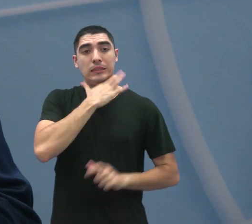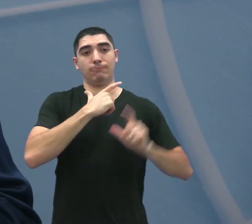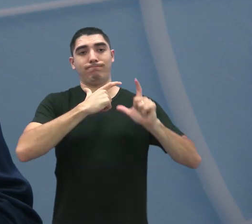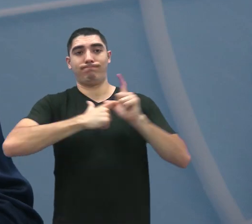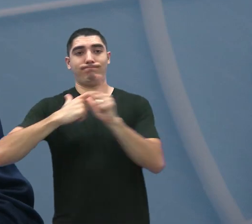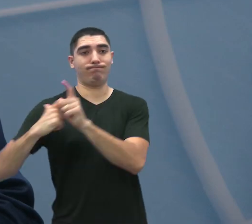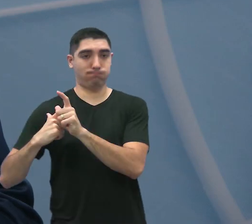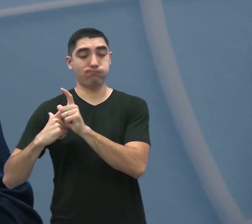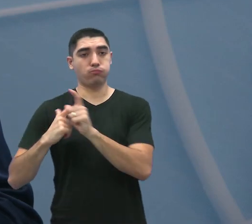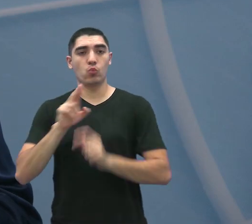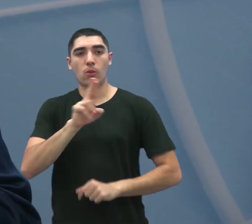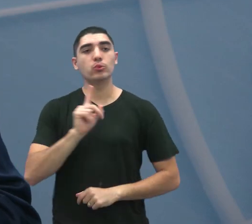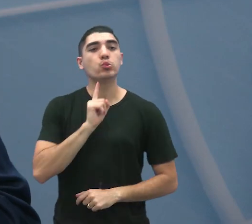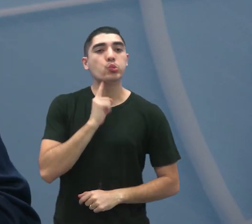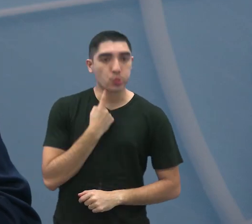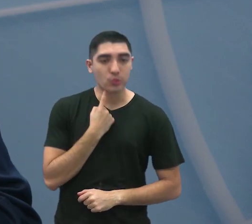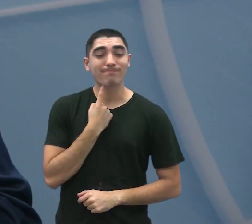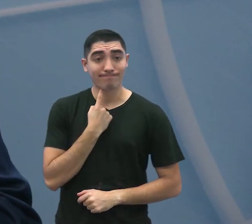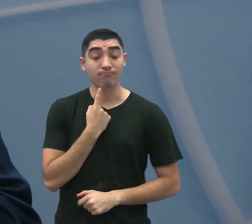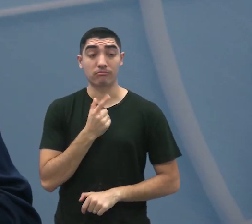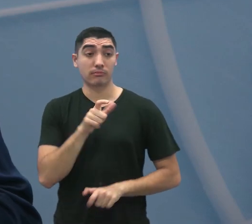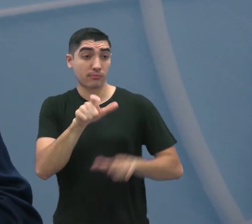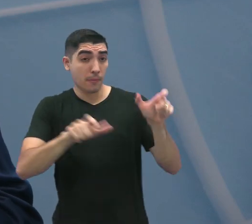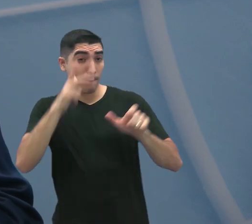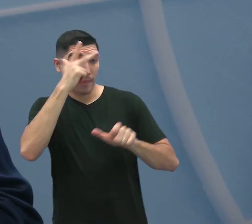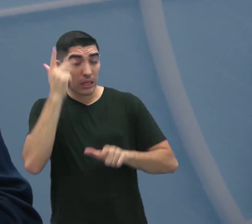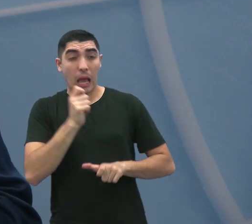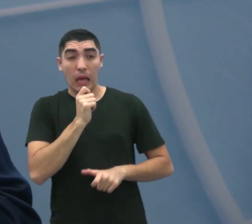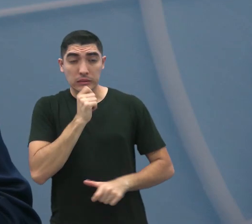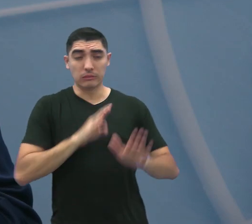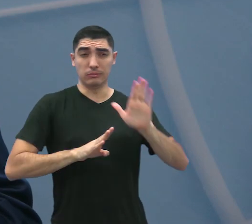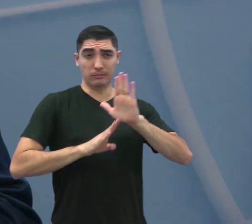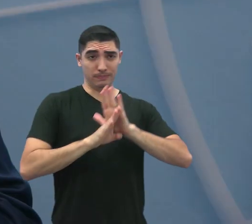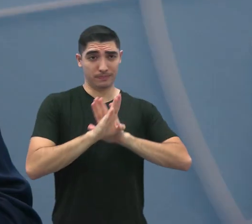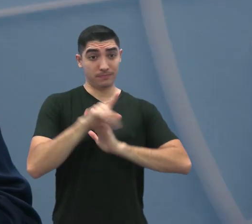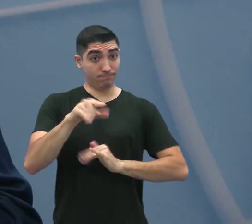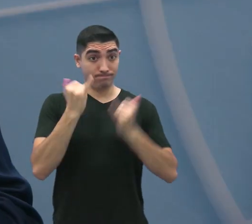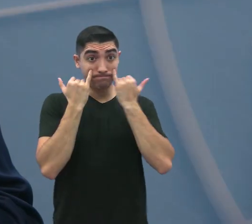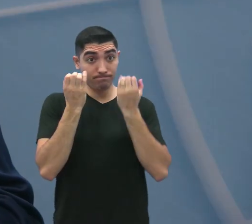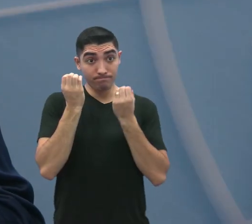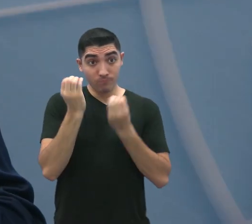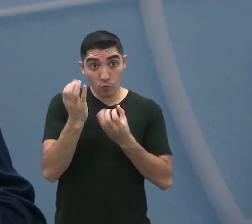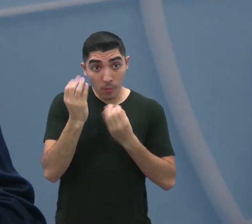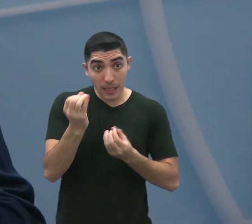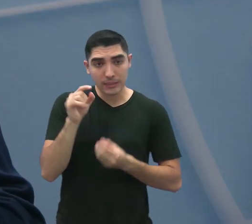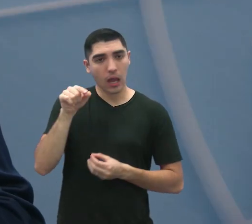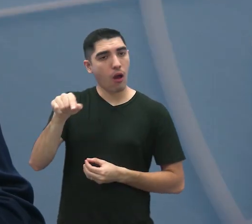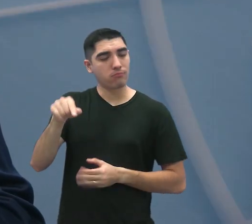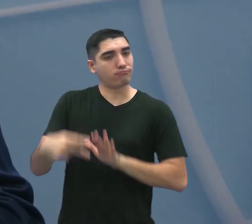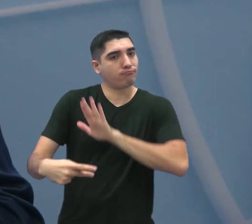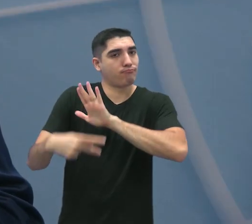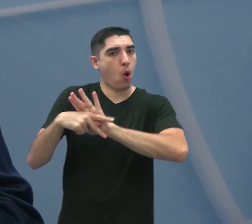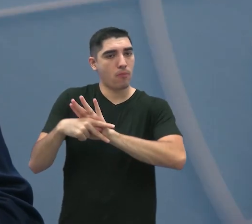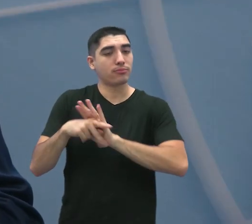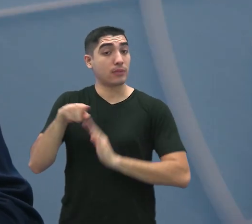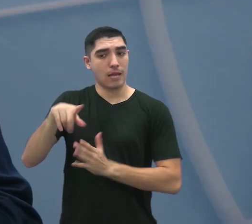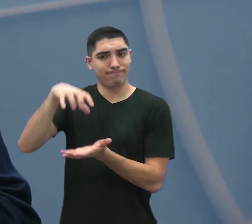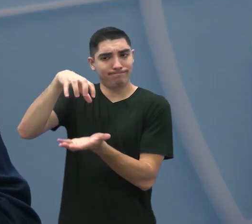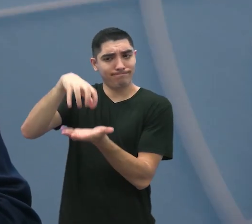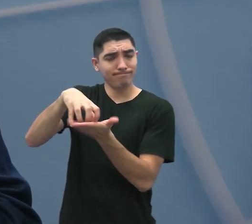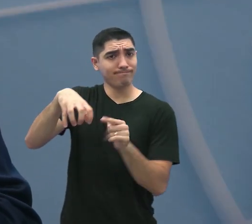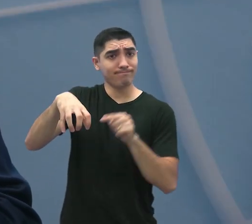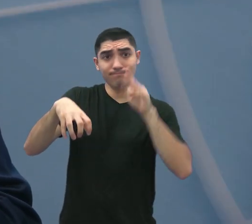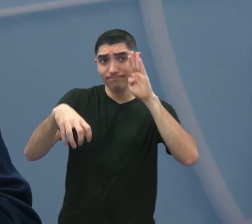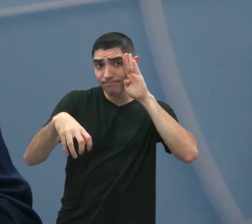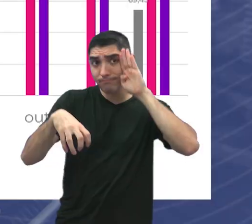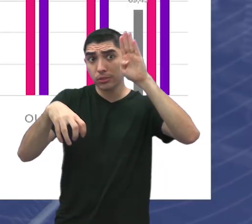de brasileiros endividados continua crescendo. Segundo o registro mais recente do principal indicador